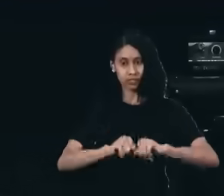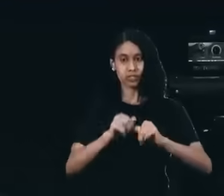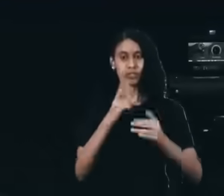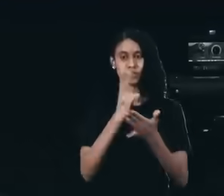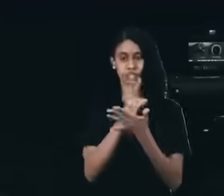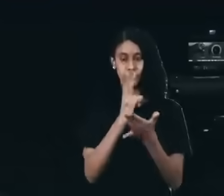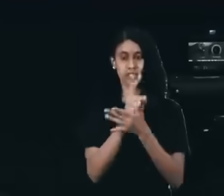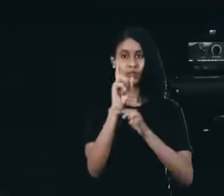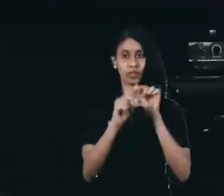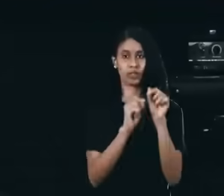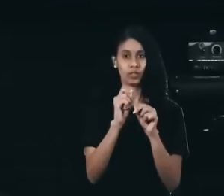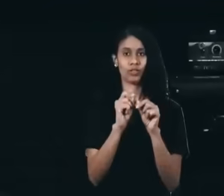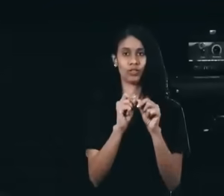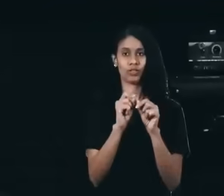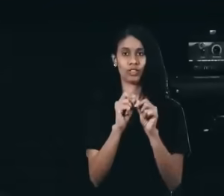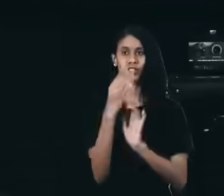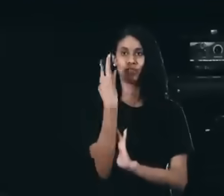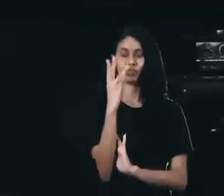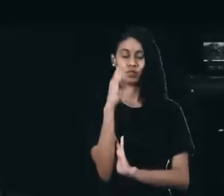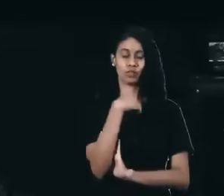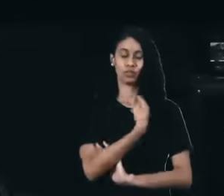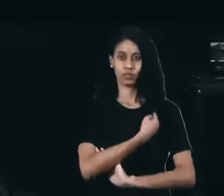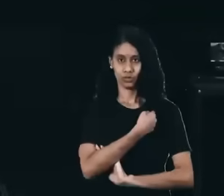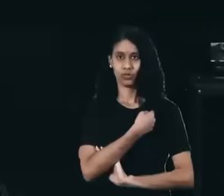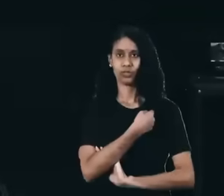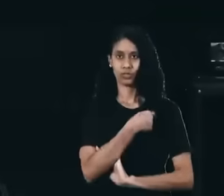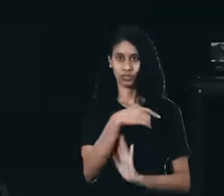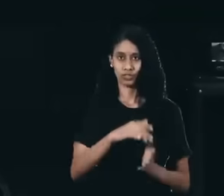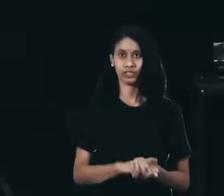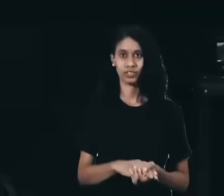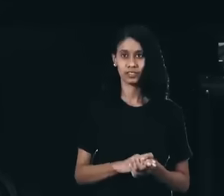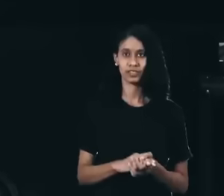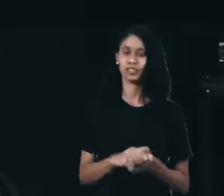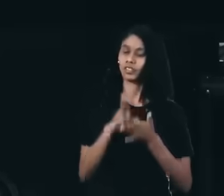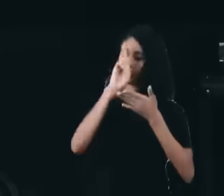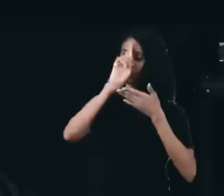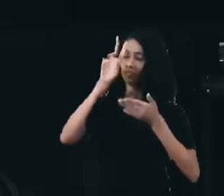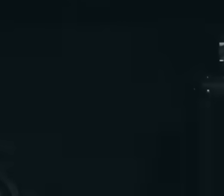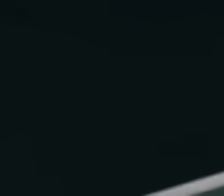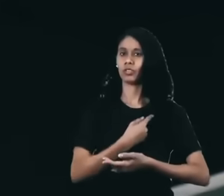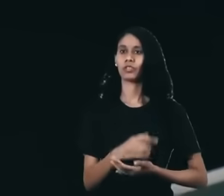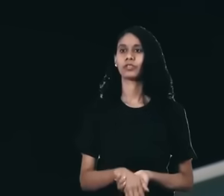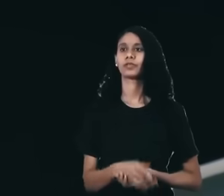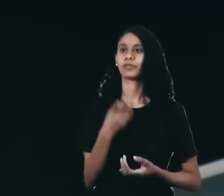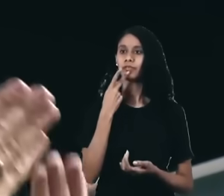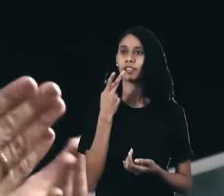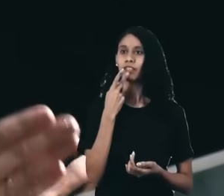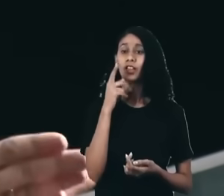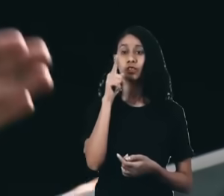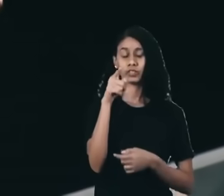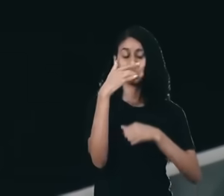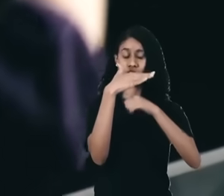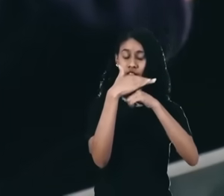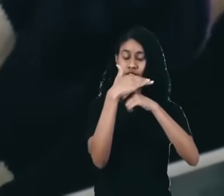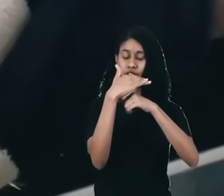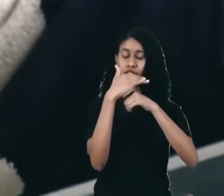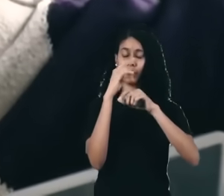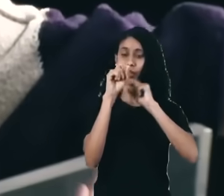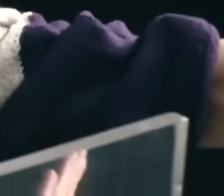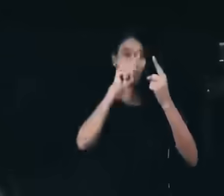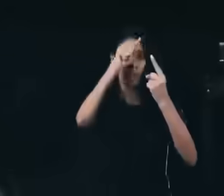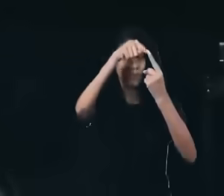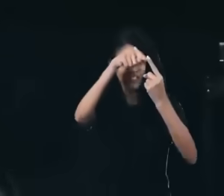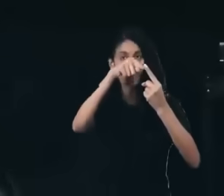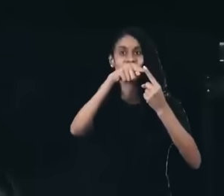será os braços do nosso noivo, os braços do nosso Senhor. Deixa eu te dizer, o teu chamado te leva direto para